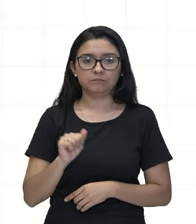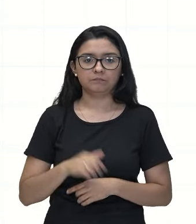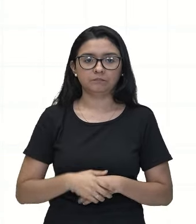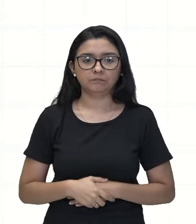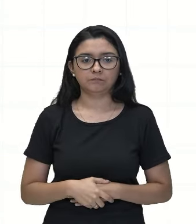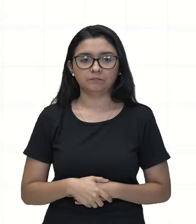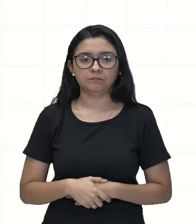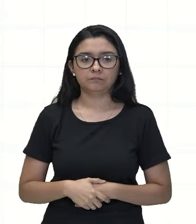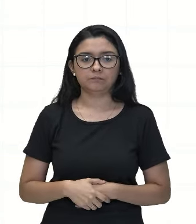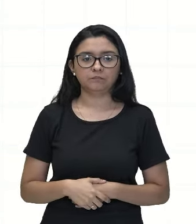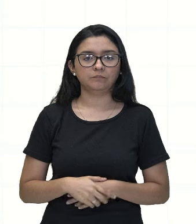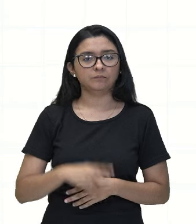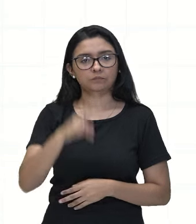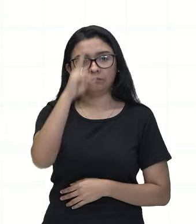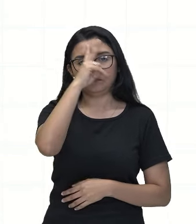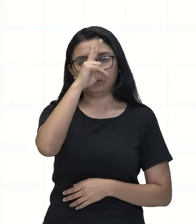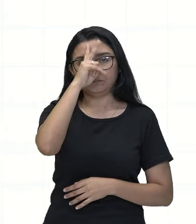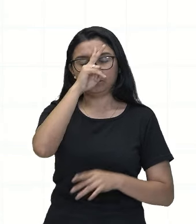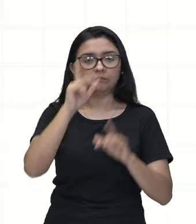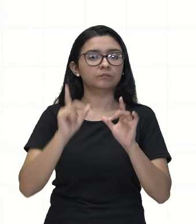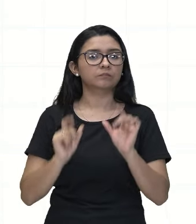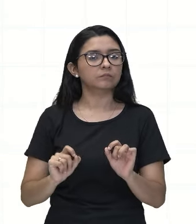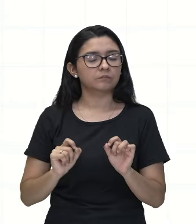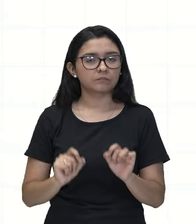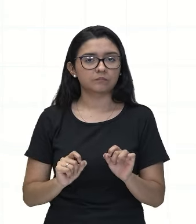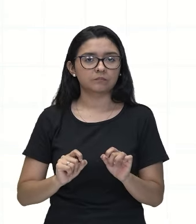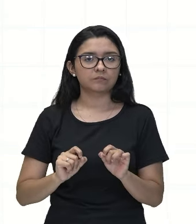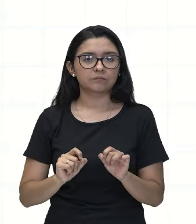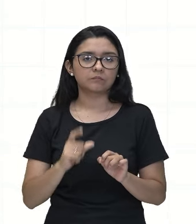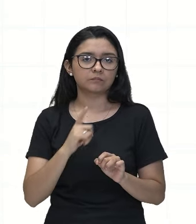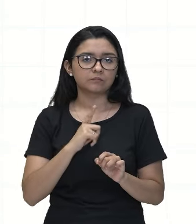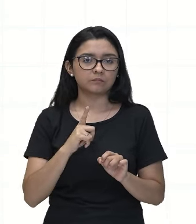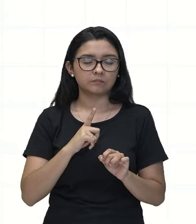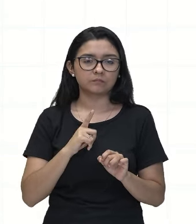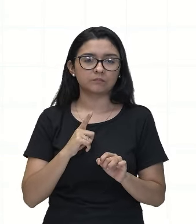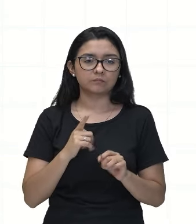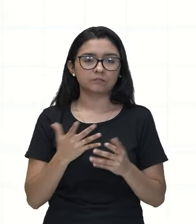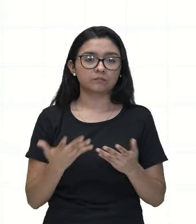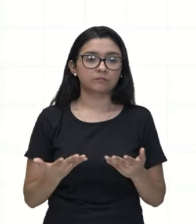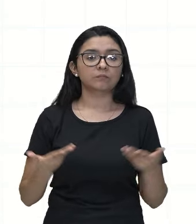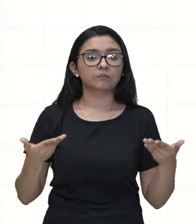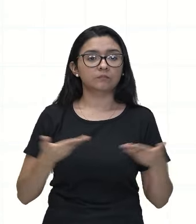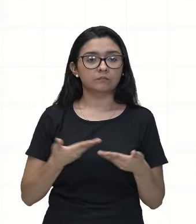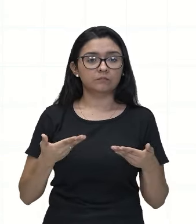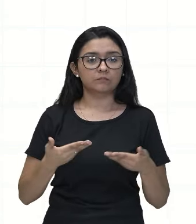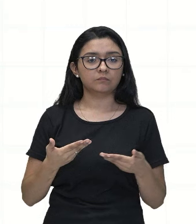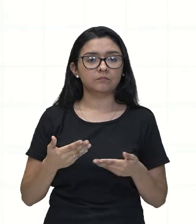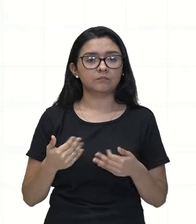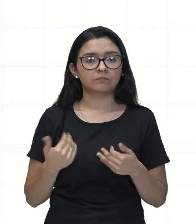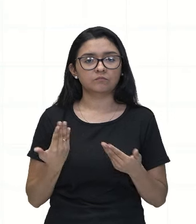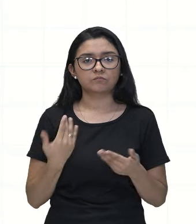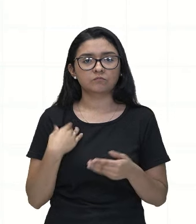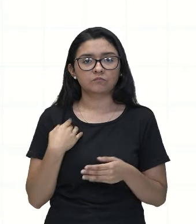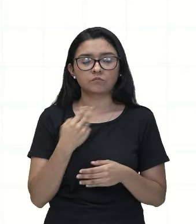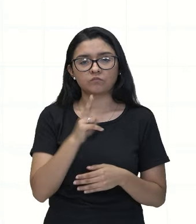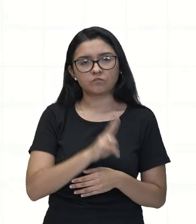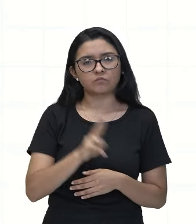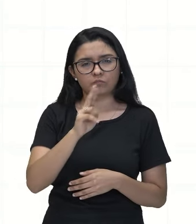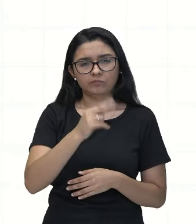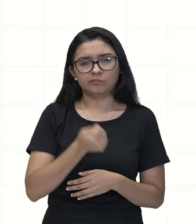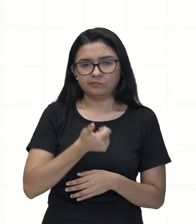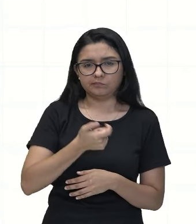certo Lembrando que essa essa forma né atualmente a gente quase não utiliza Digamos que ela está